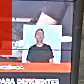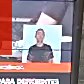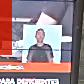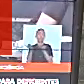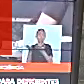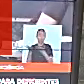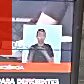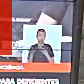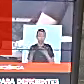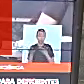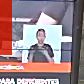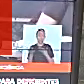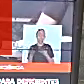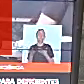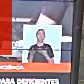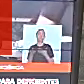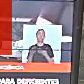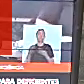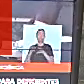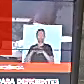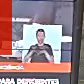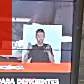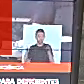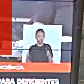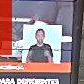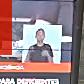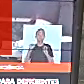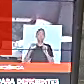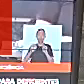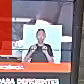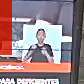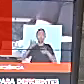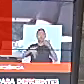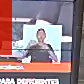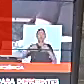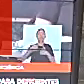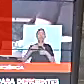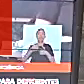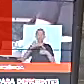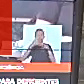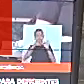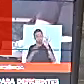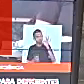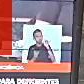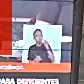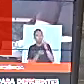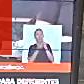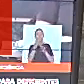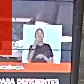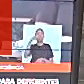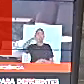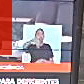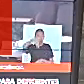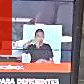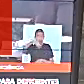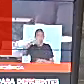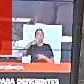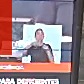convidados, disporão de até 3 minutos para suas explanações, posteriormente dará início aos